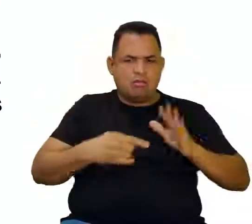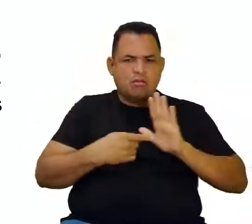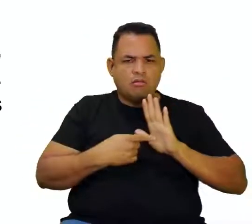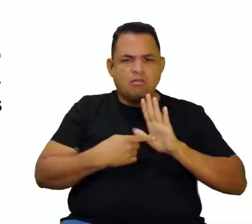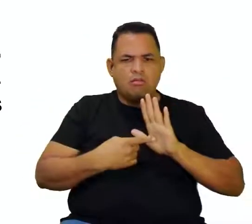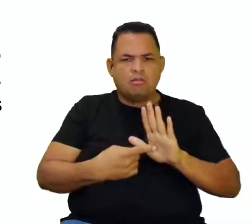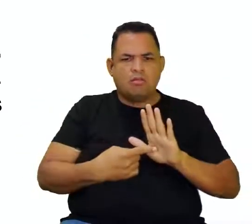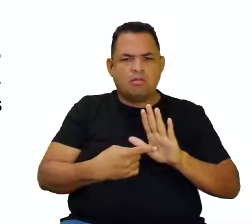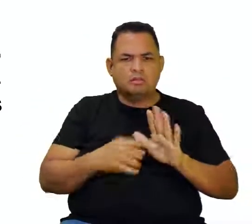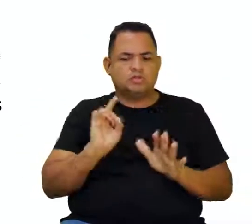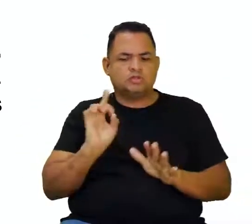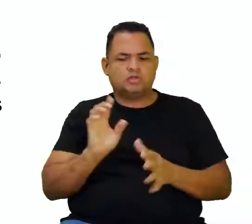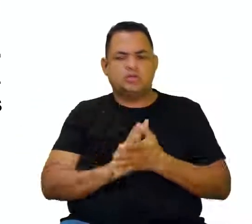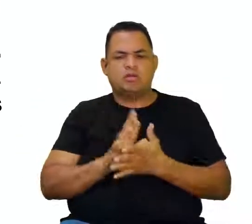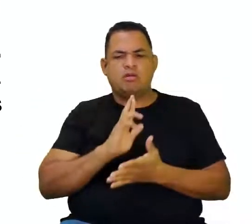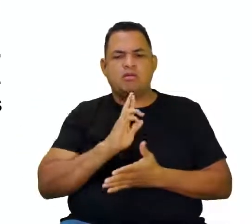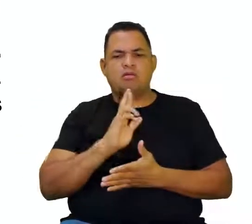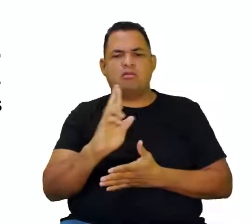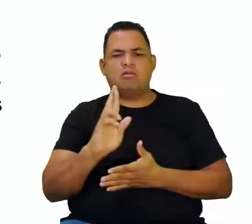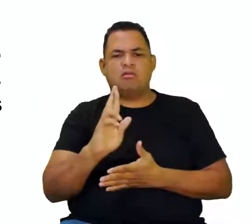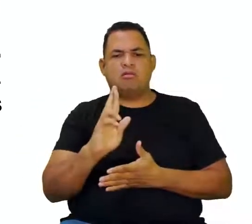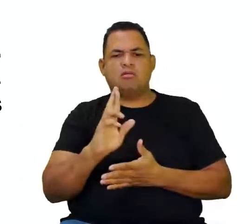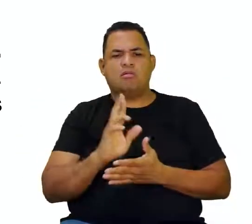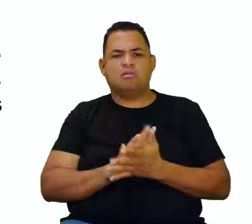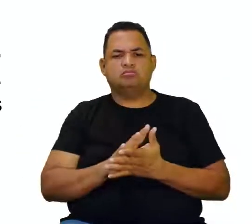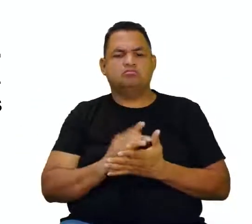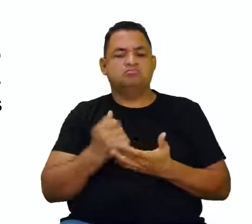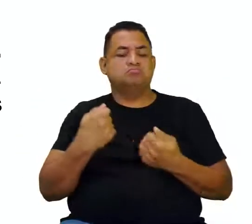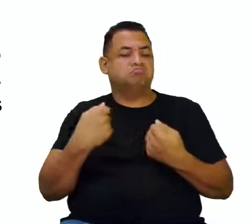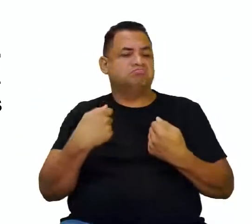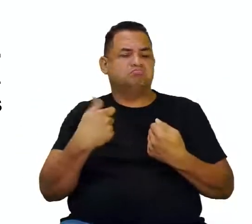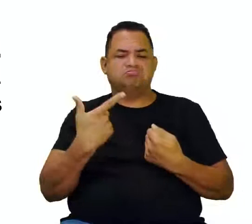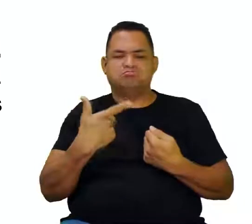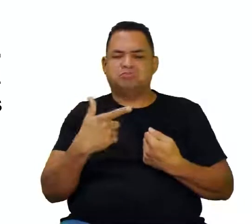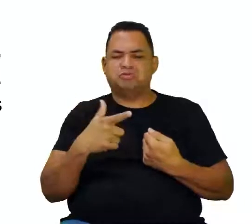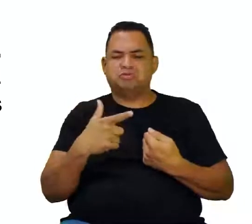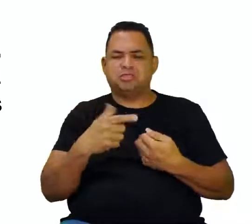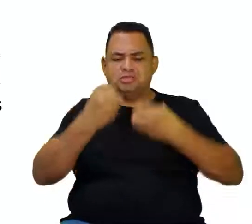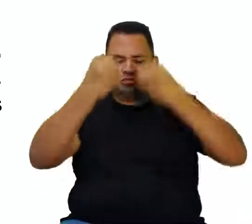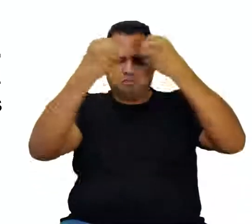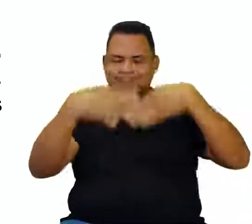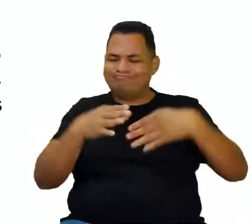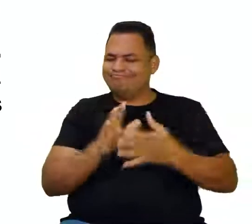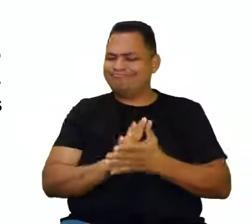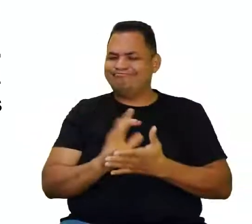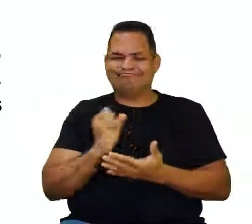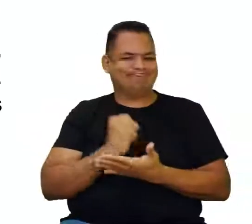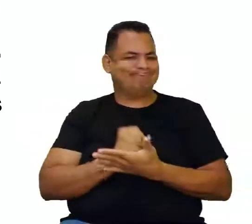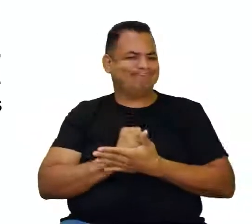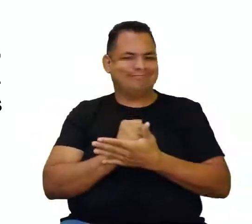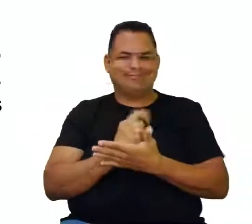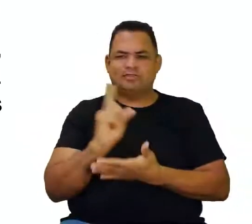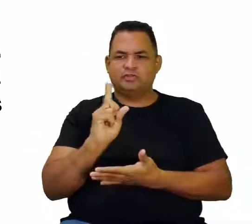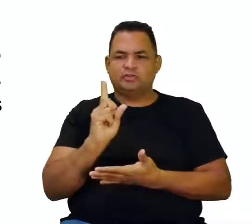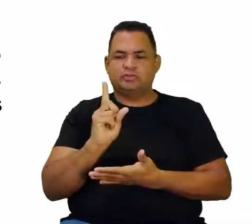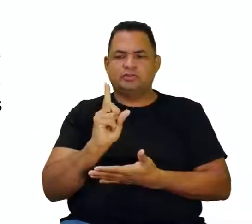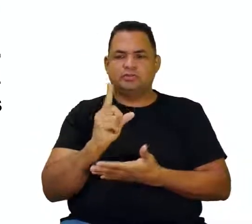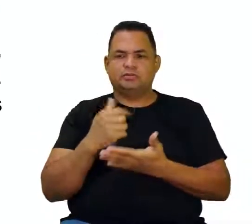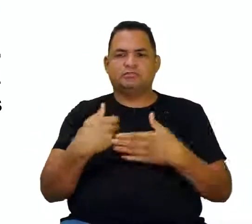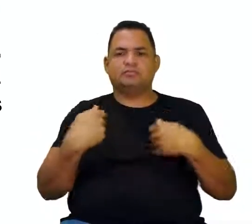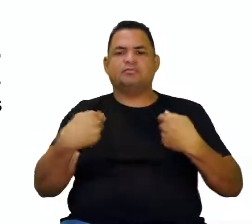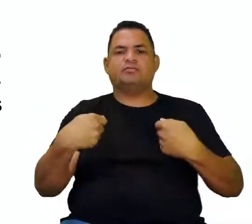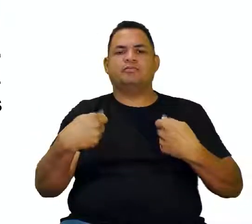mostram a resposta ou a conta sem explicação não vai ajudar muito. Uma boa